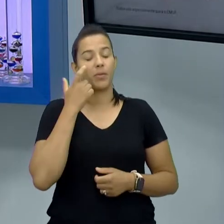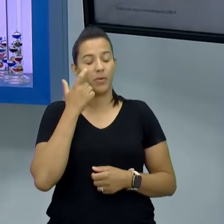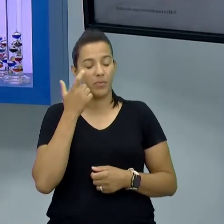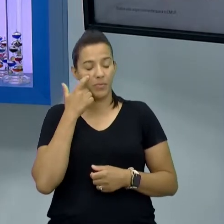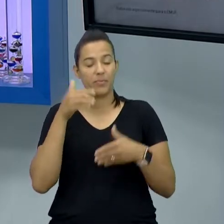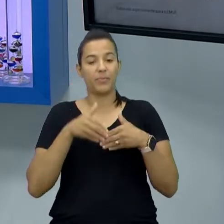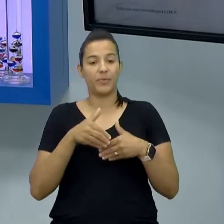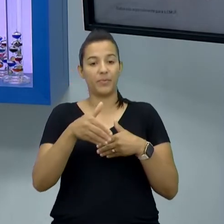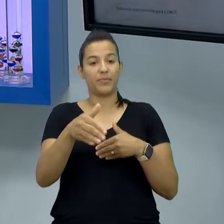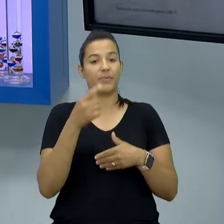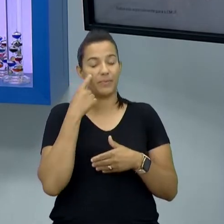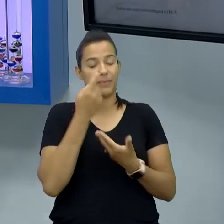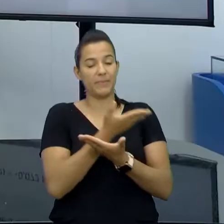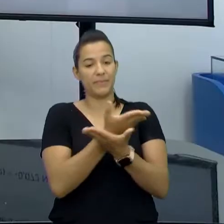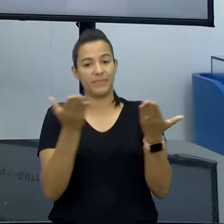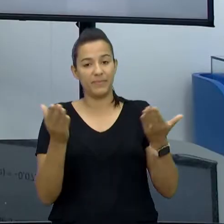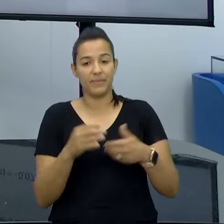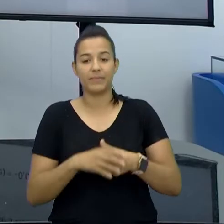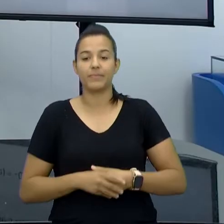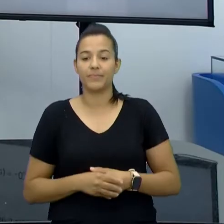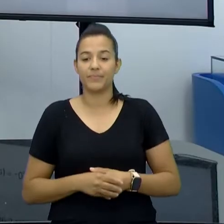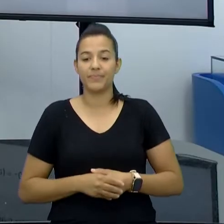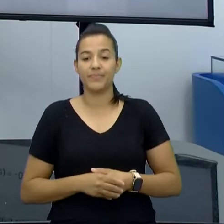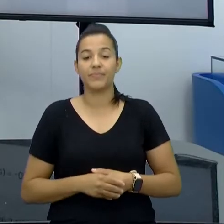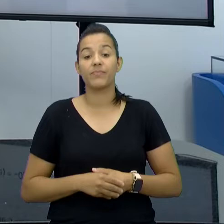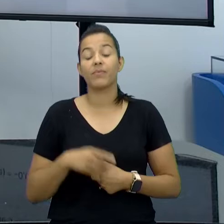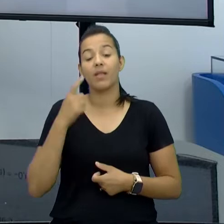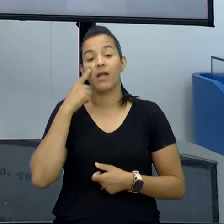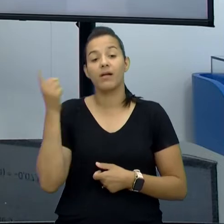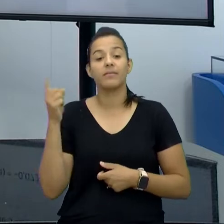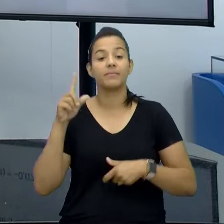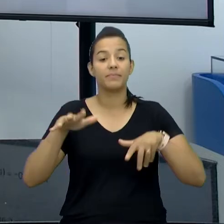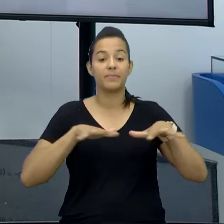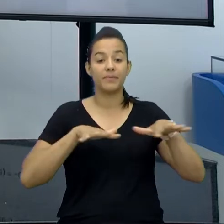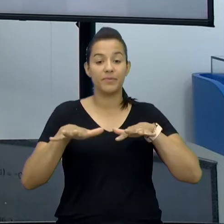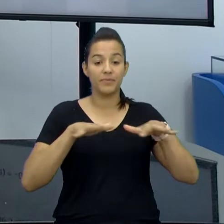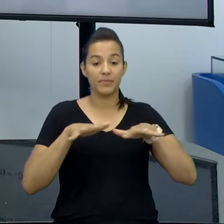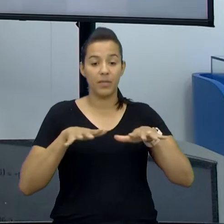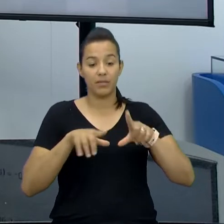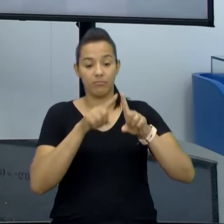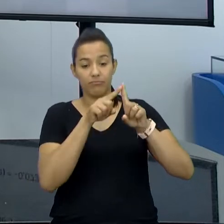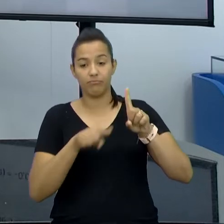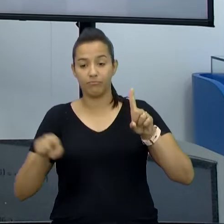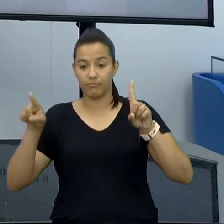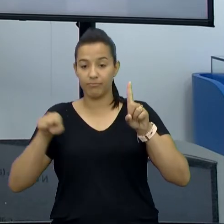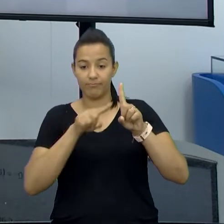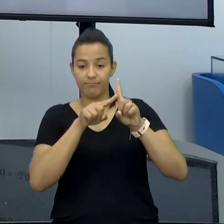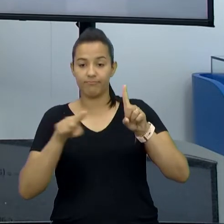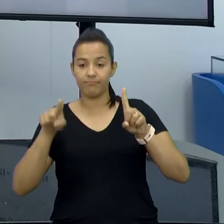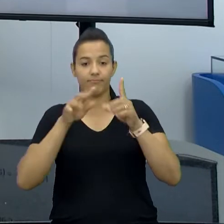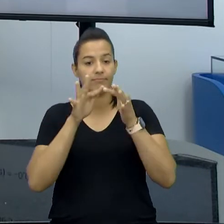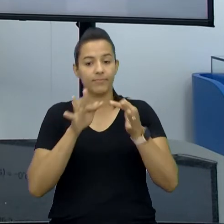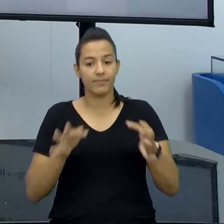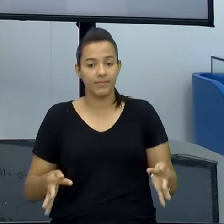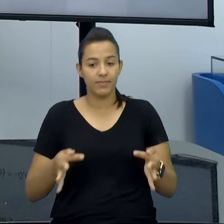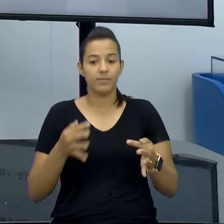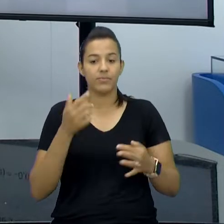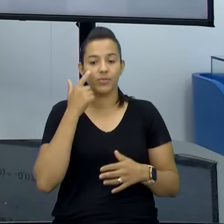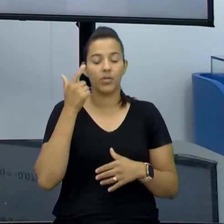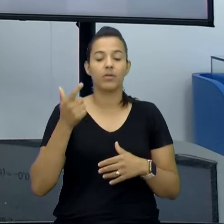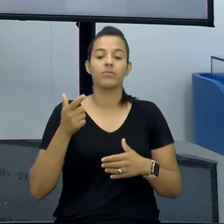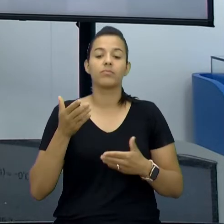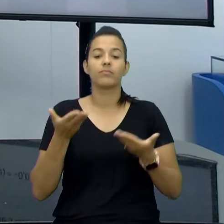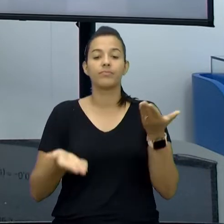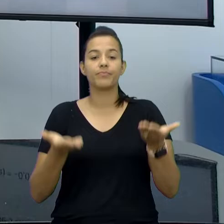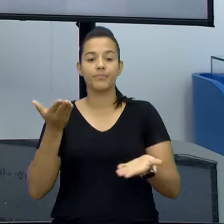resolver o mistério para vocês. Porque eu estou falando aqui de movimento, um pêndulo simples, depende aqui do comprimento. Aqui é o movimento